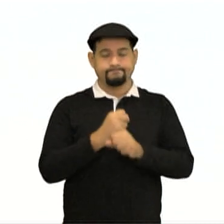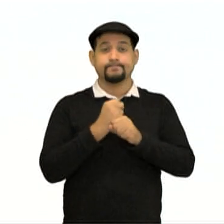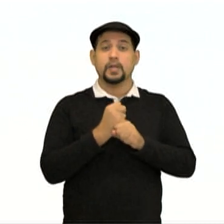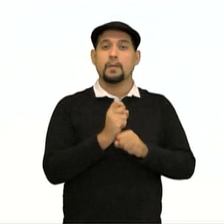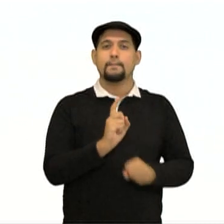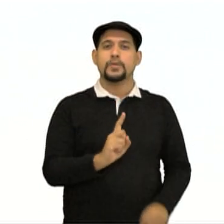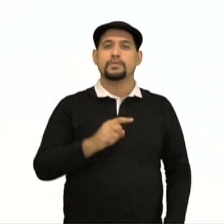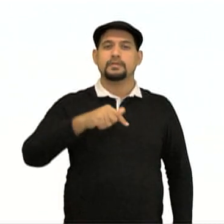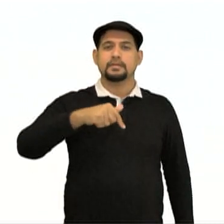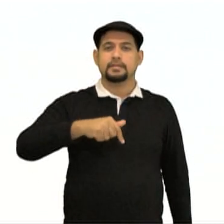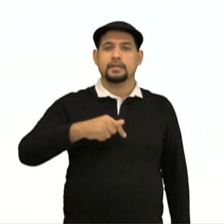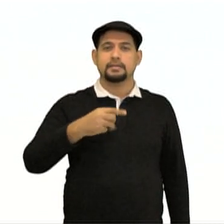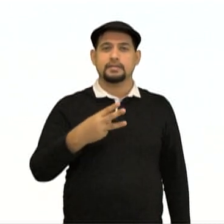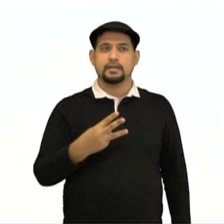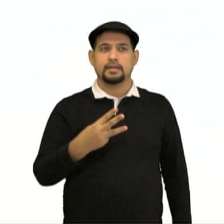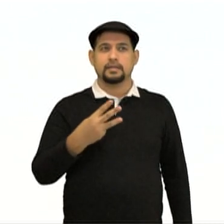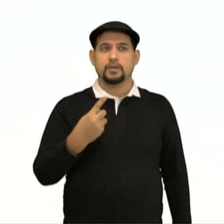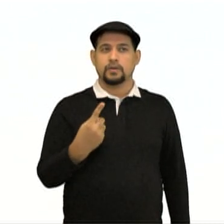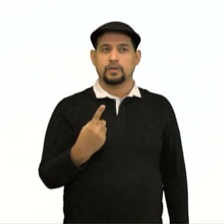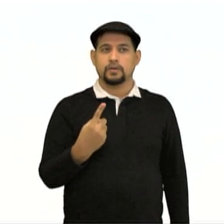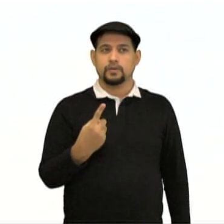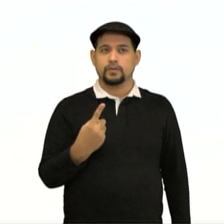R$